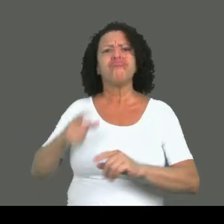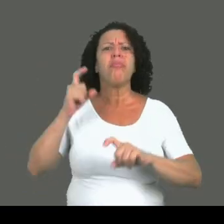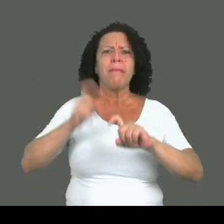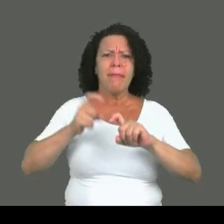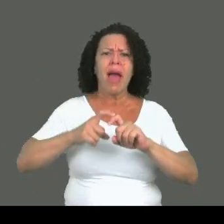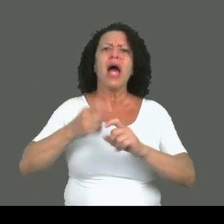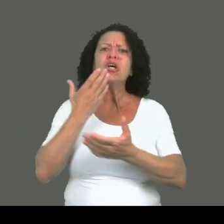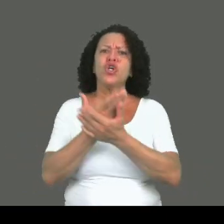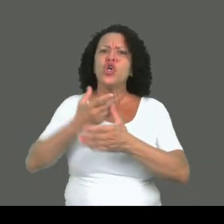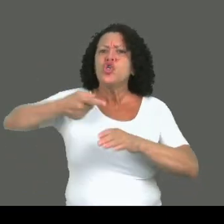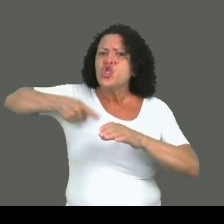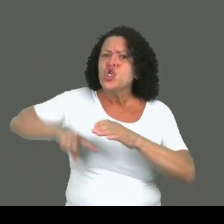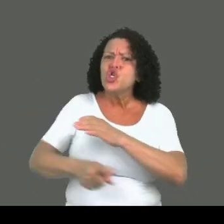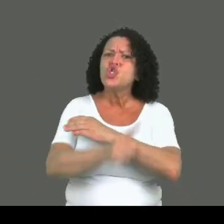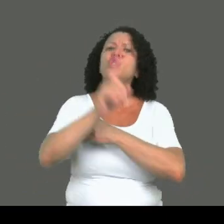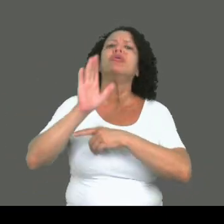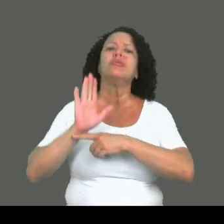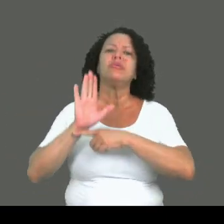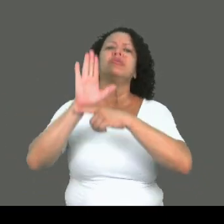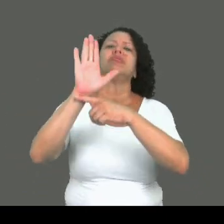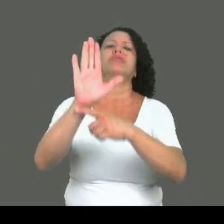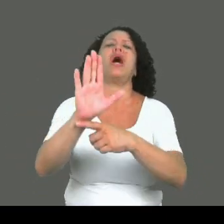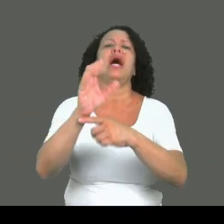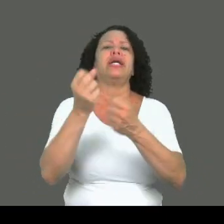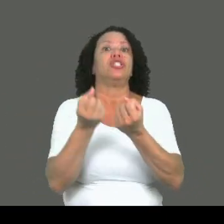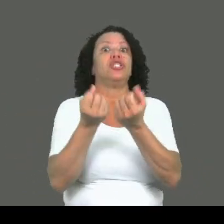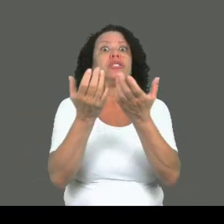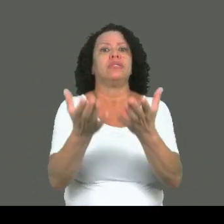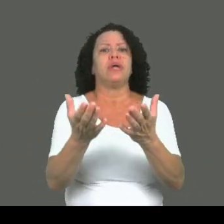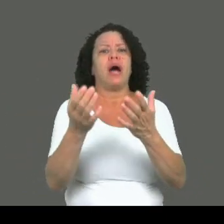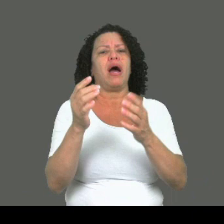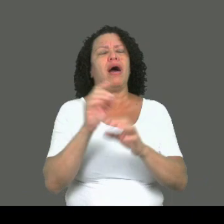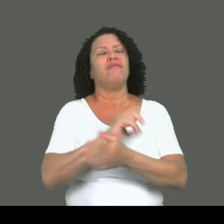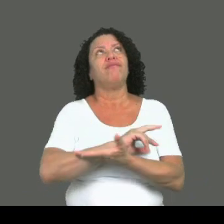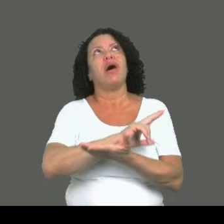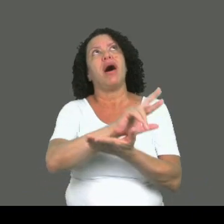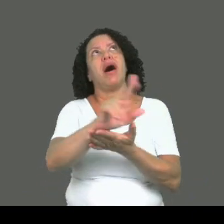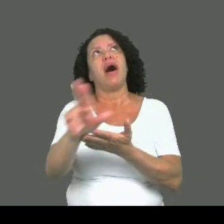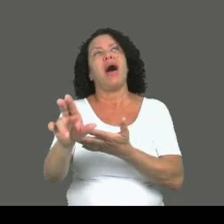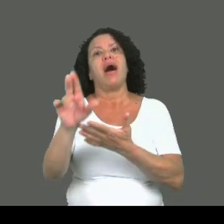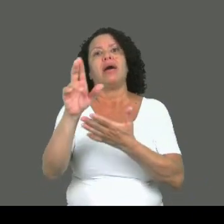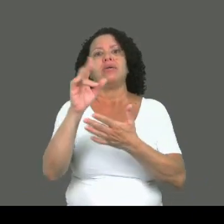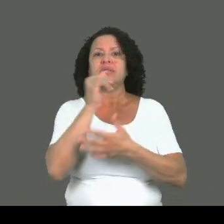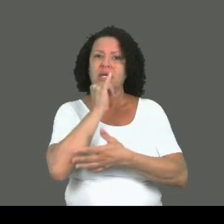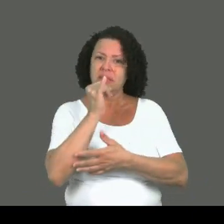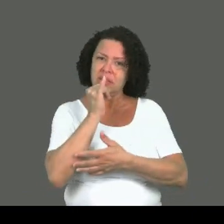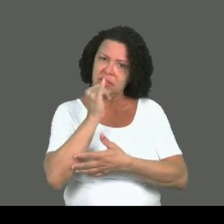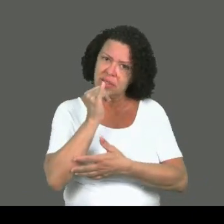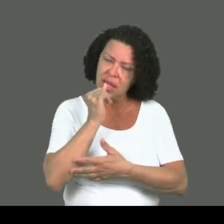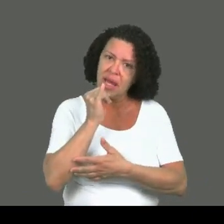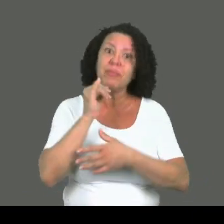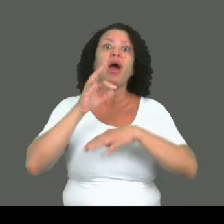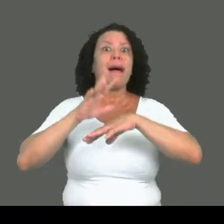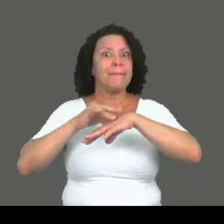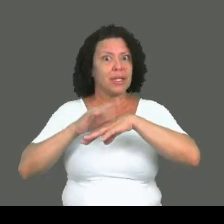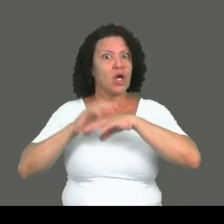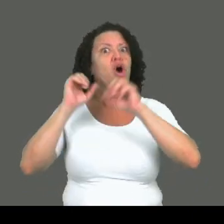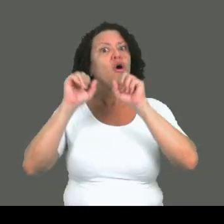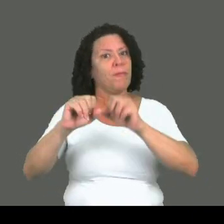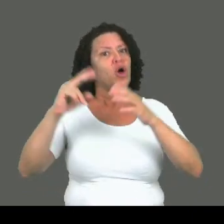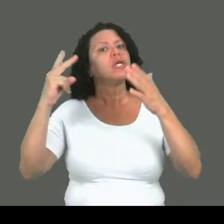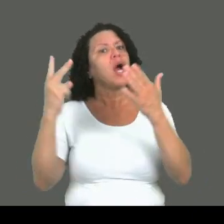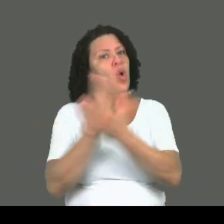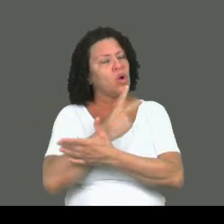abordar e exemplificar melhor quando essa ansiedade patológica